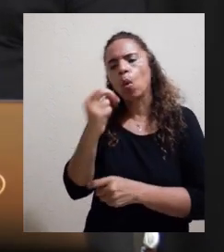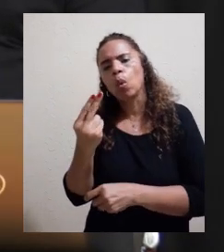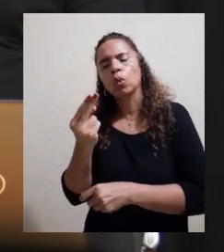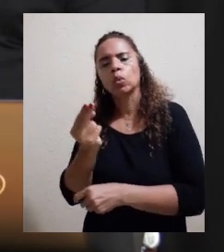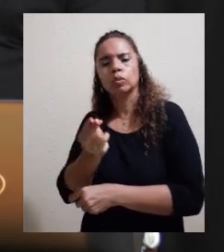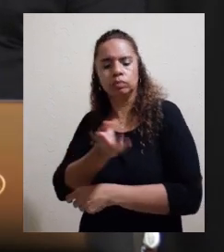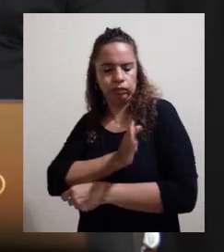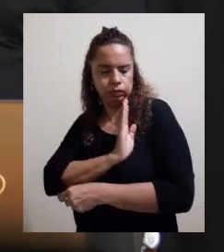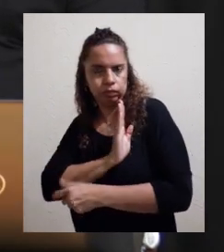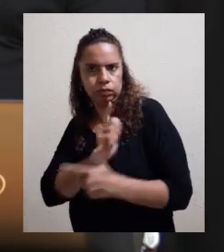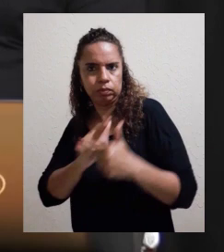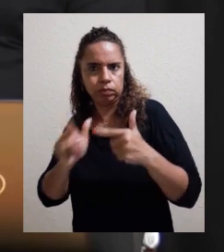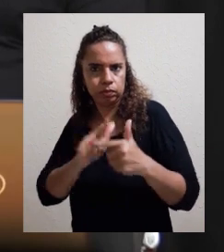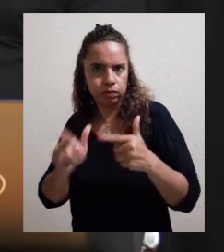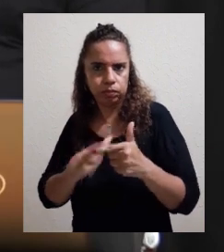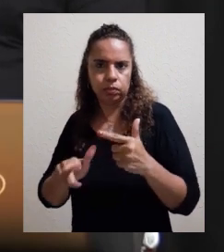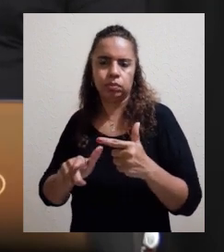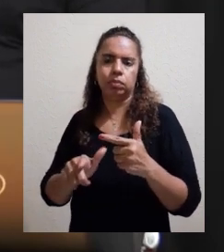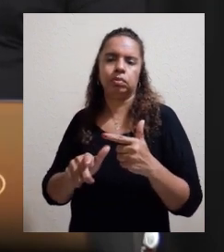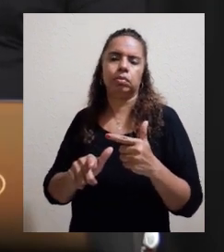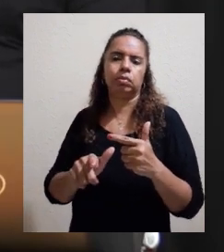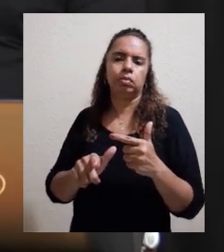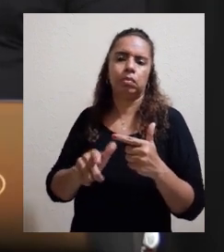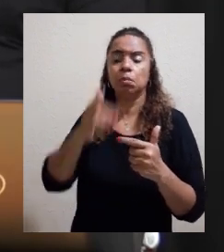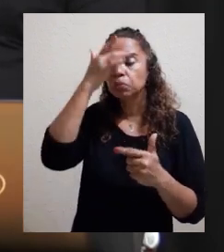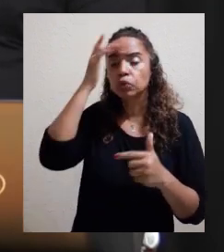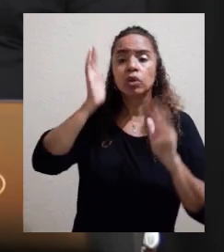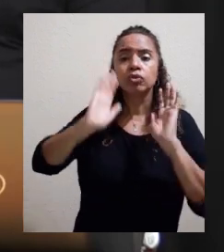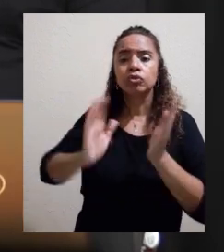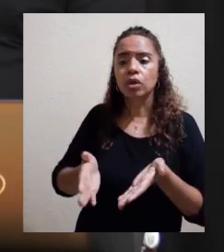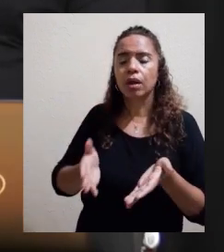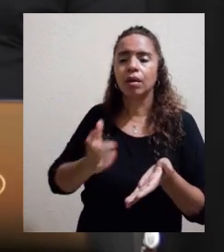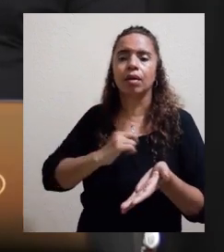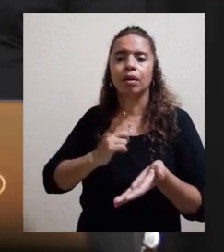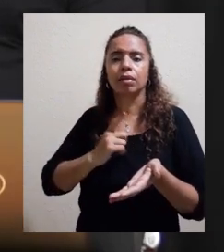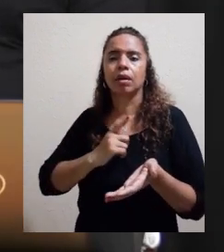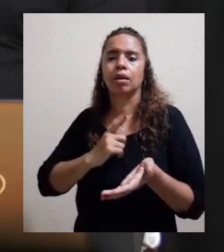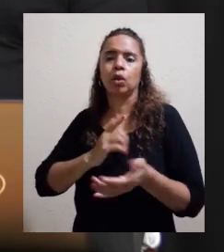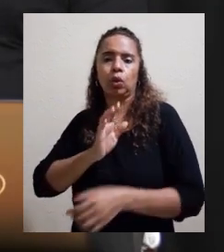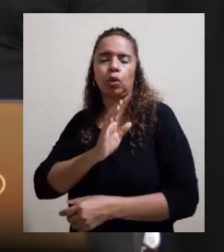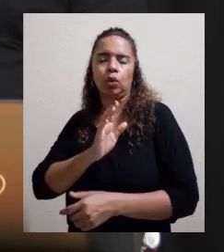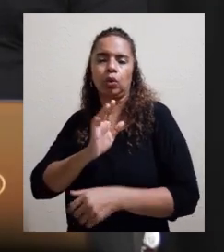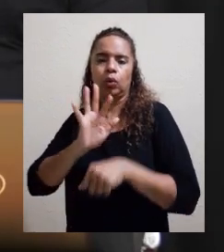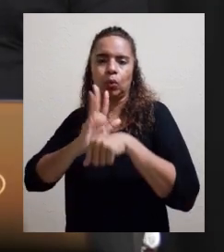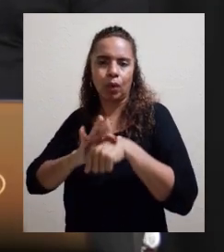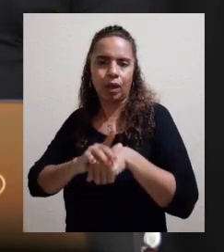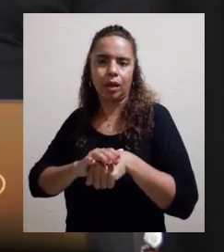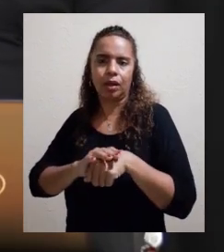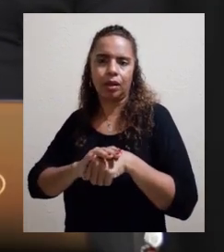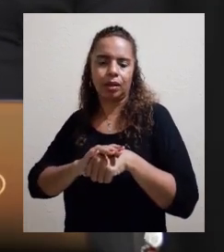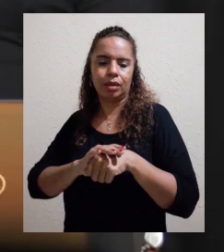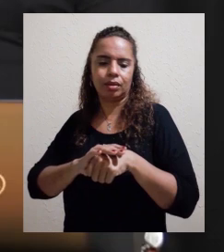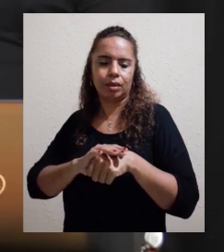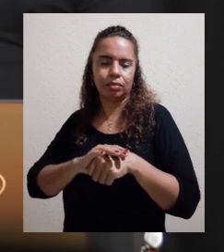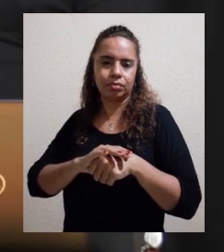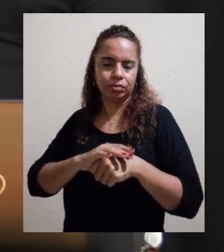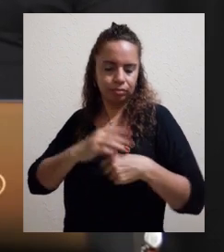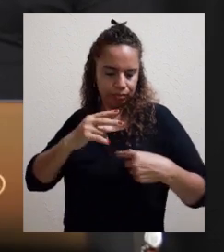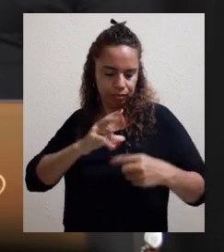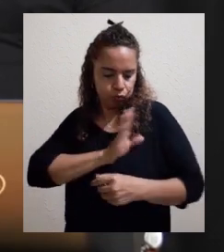Ou doenças cardíacas, insuficiência cardíaca, né? O paciente que já sofreu, que tem doença coronariana, que já